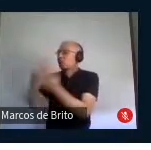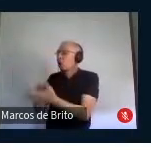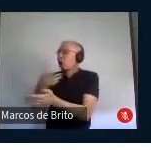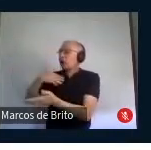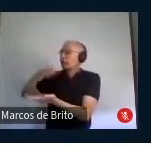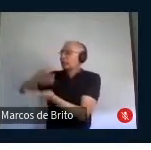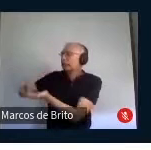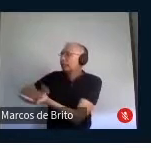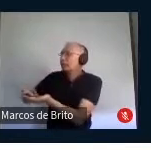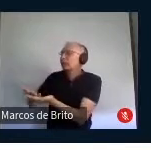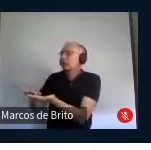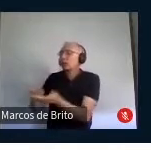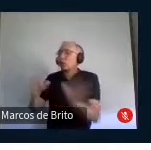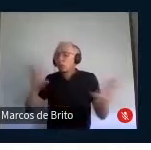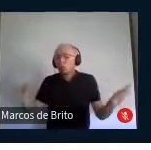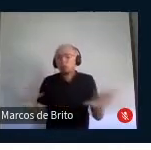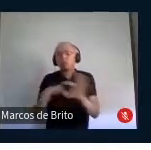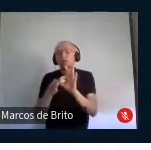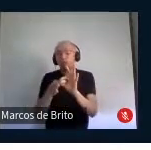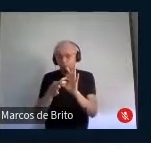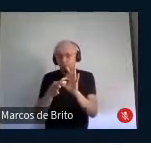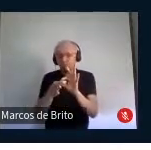desses autores.